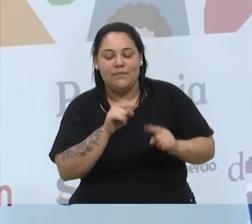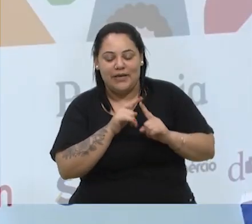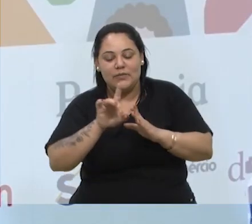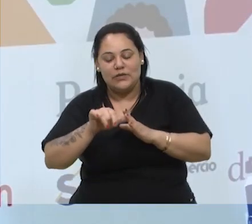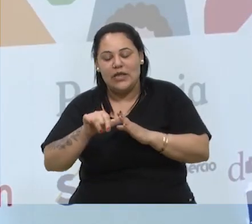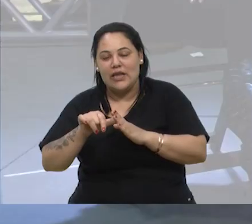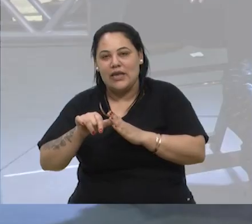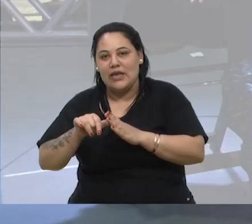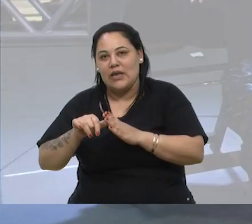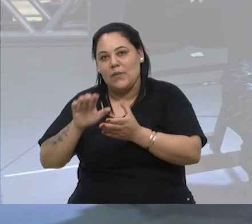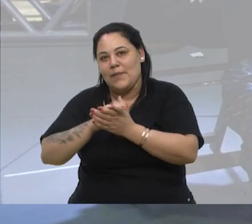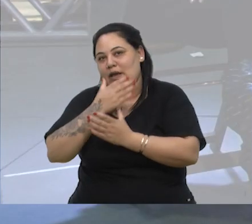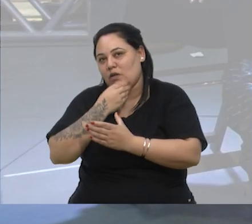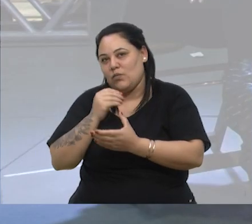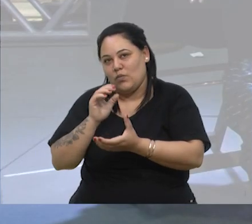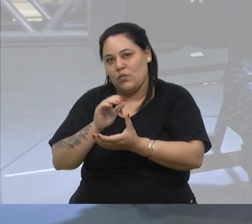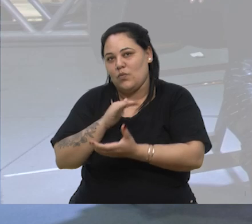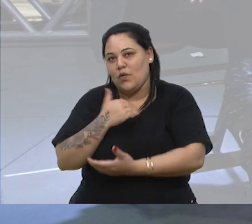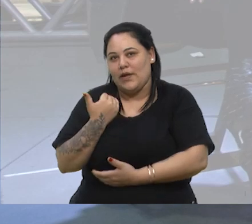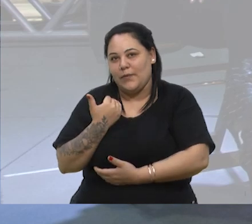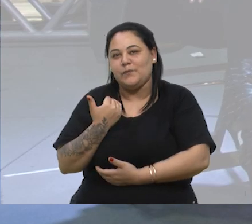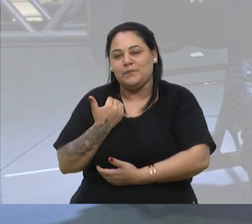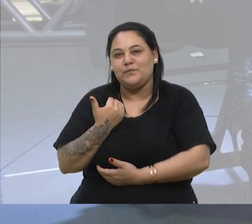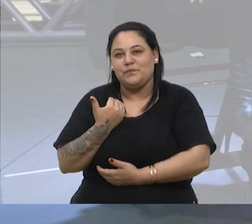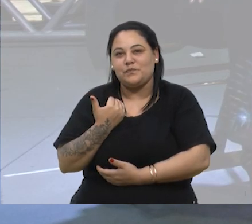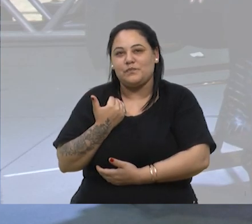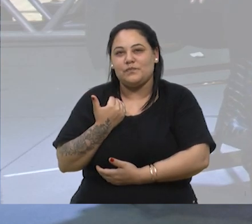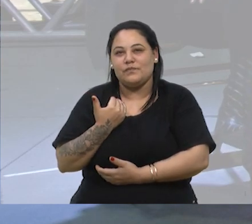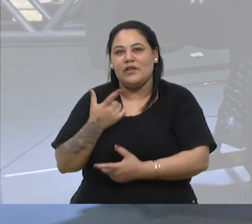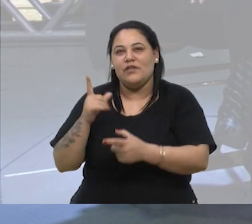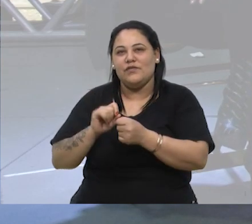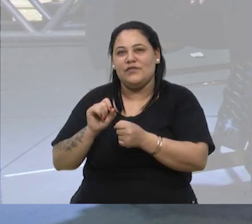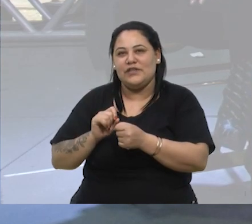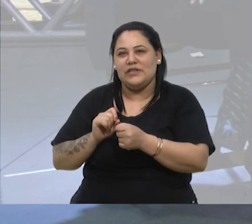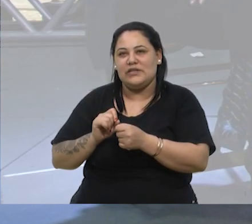e participe da Semana do Esporte de Caxias do Sul.